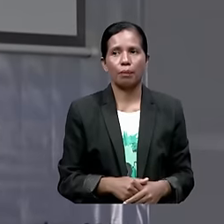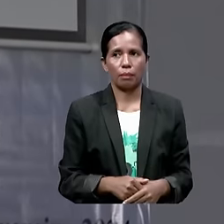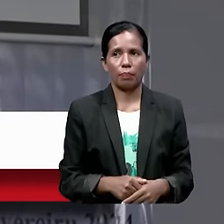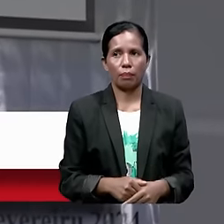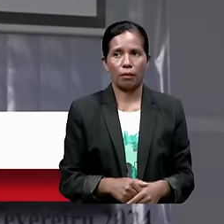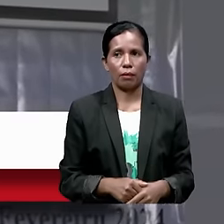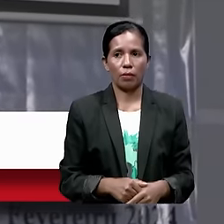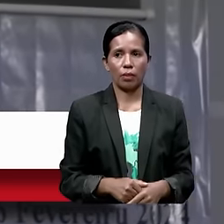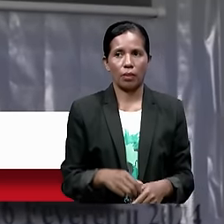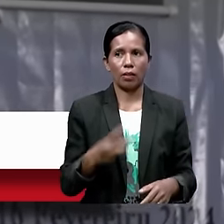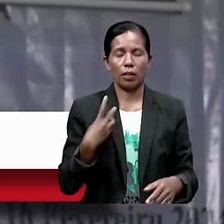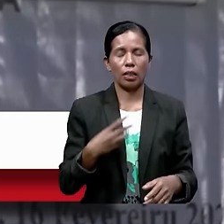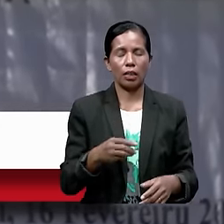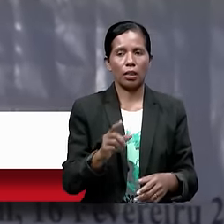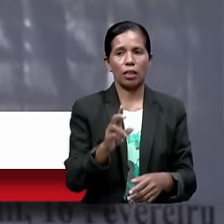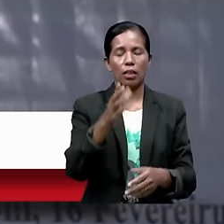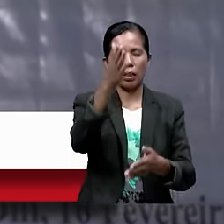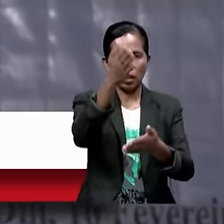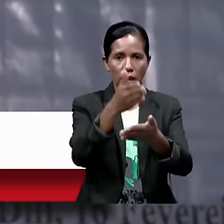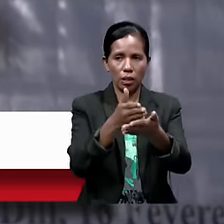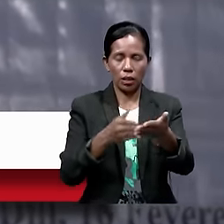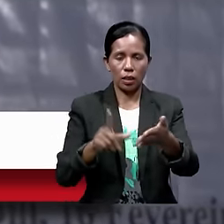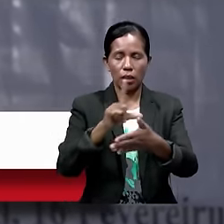linya mediana, mediana kata ke.